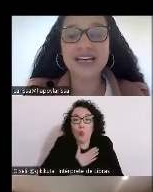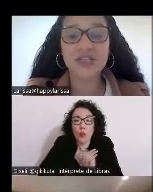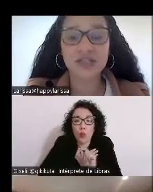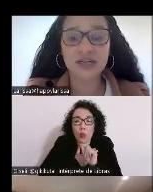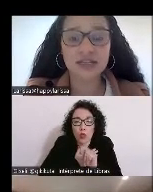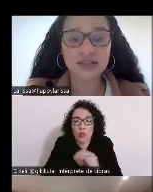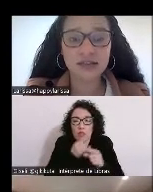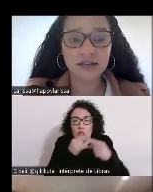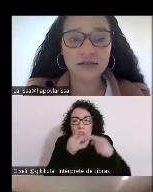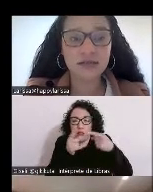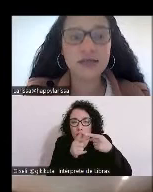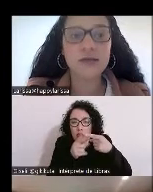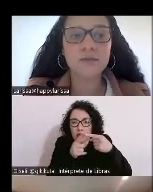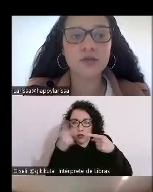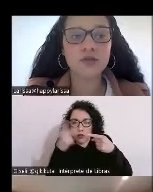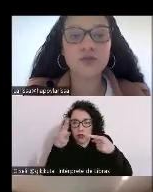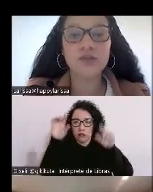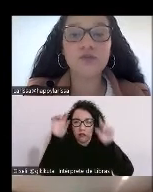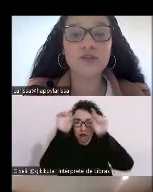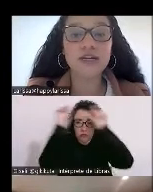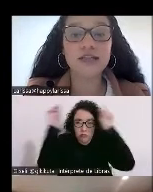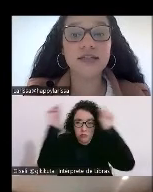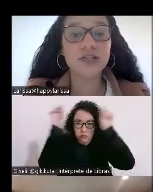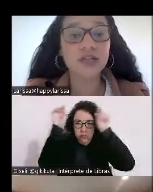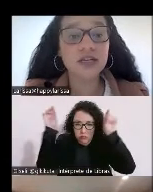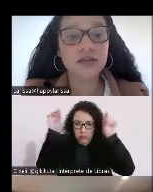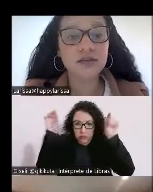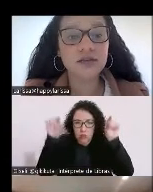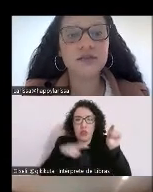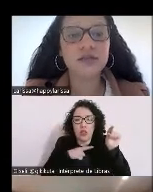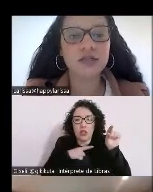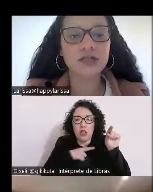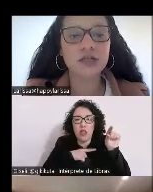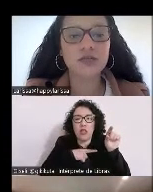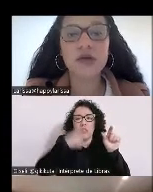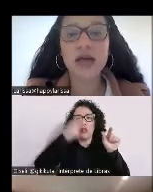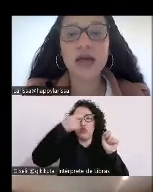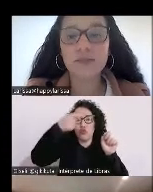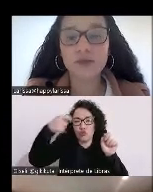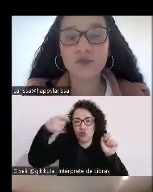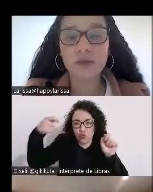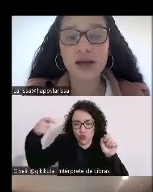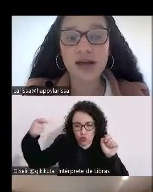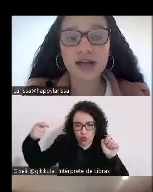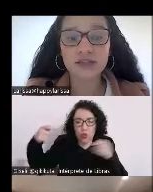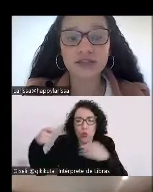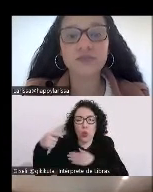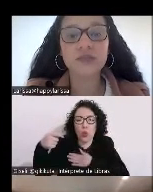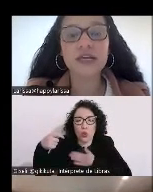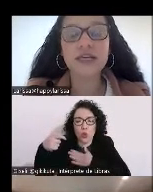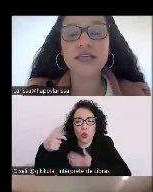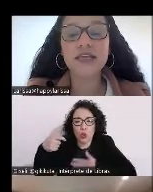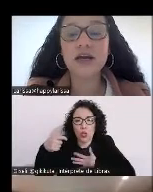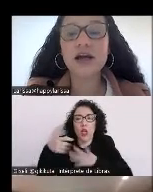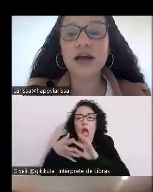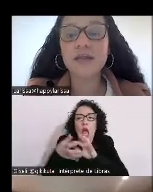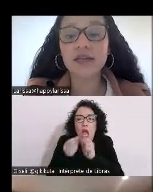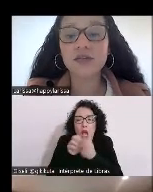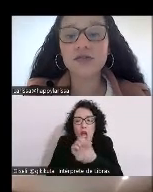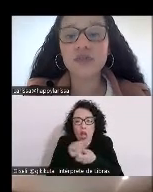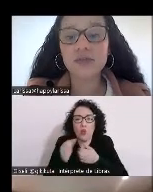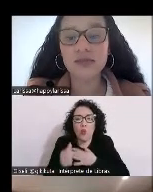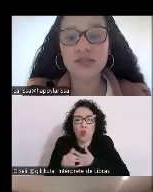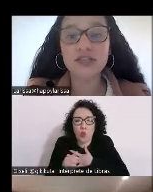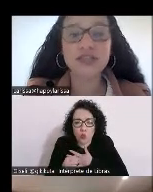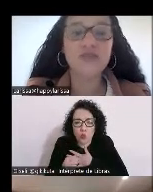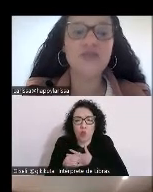as áreas de interesse dela, que nós podemos ver ali que tem escrita, que está escrito performar artes, e métodos